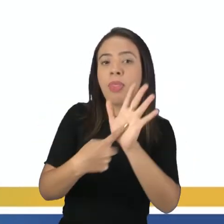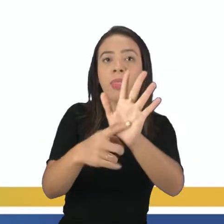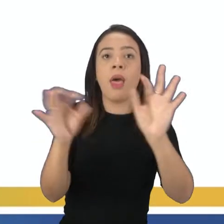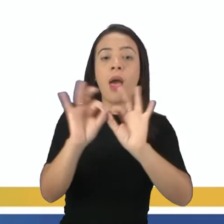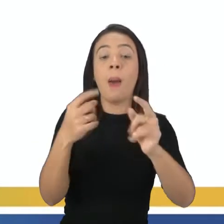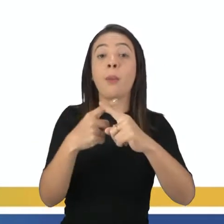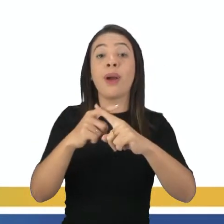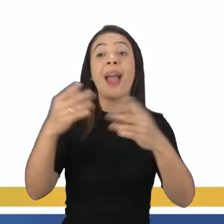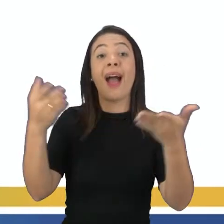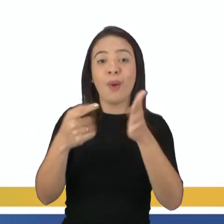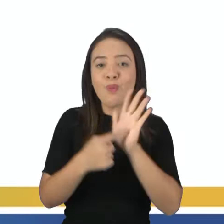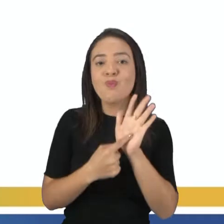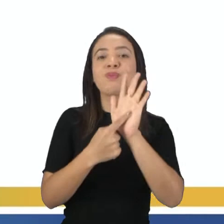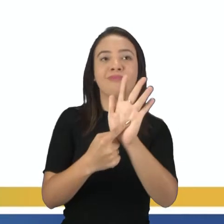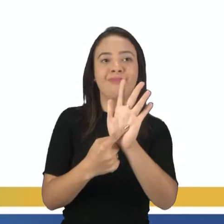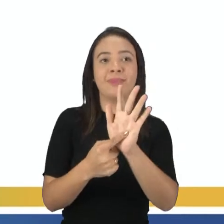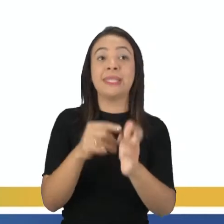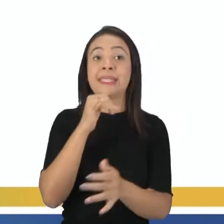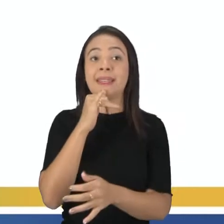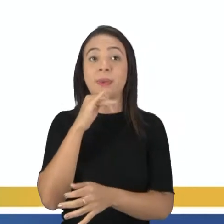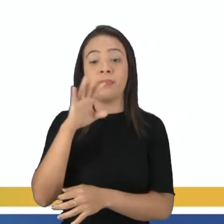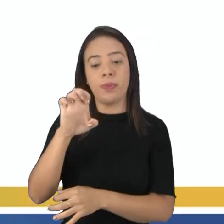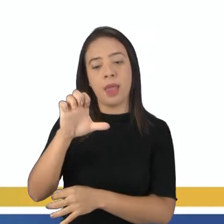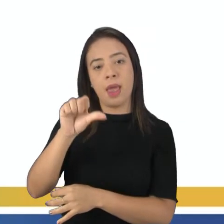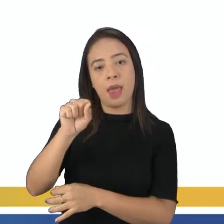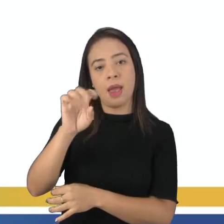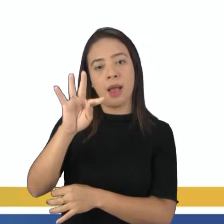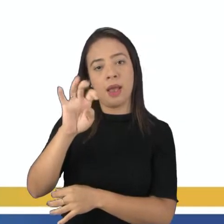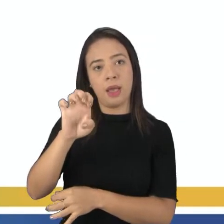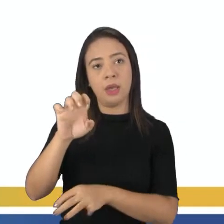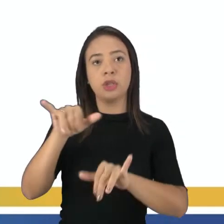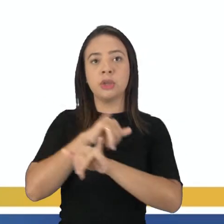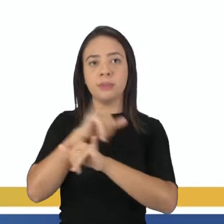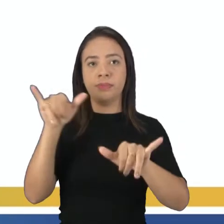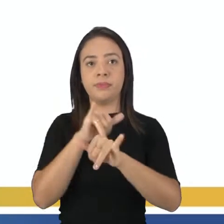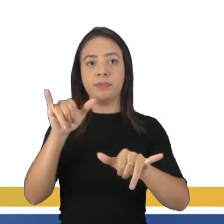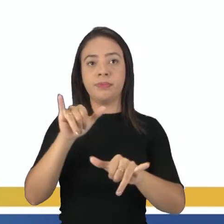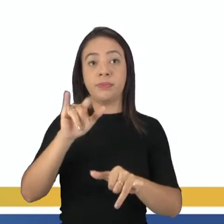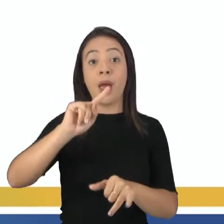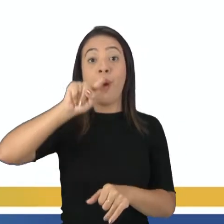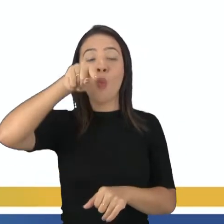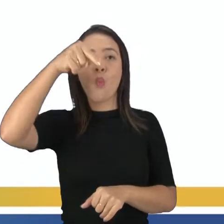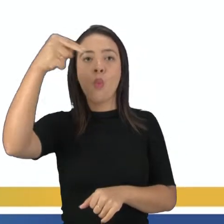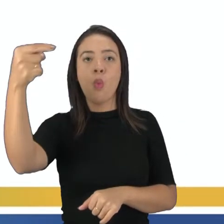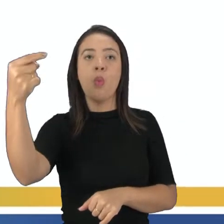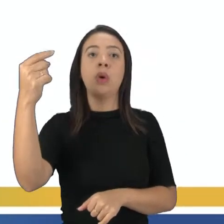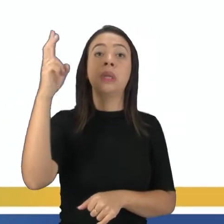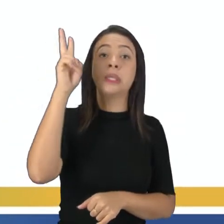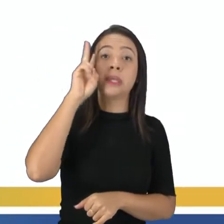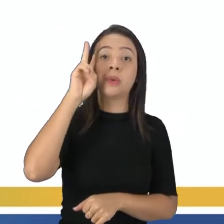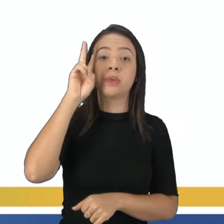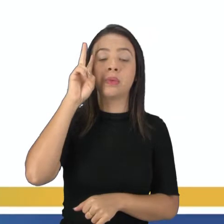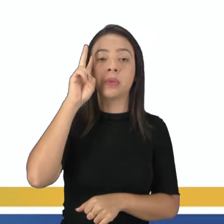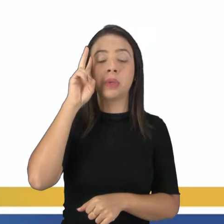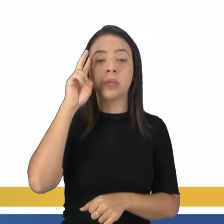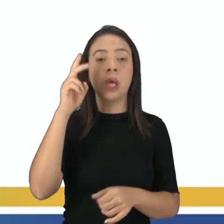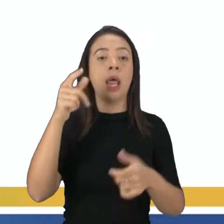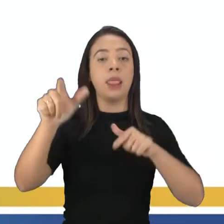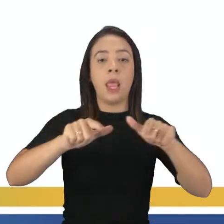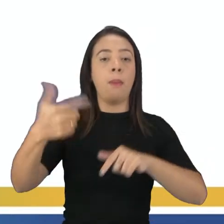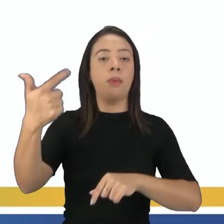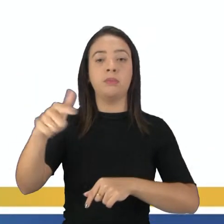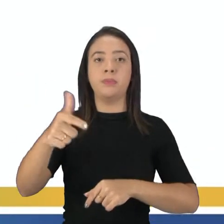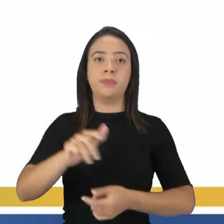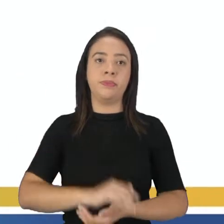serão apresentadas. Por exemplo, este é o comunicado. Na próxima segunda-feira não haverá expediente. Nesse